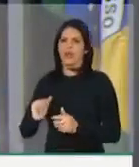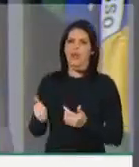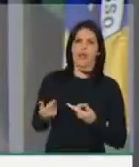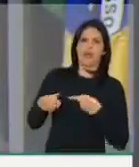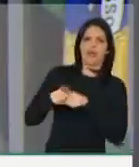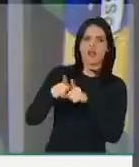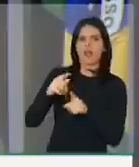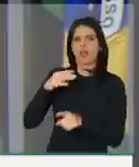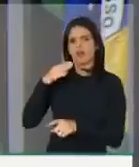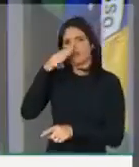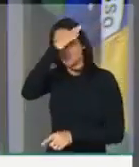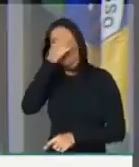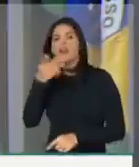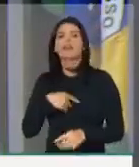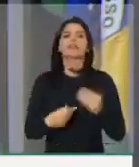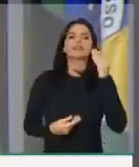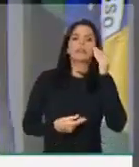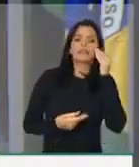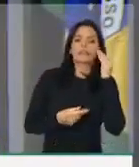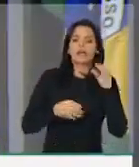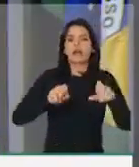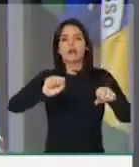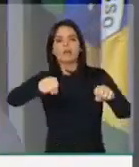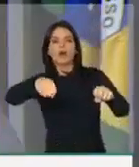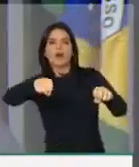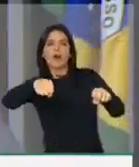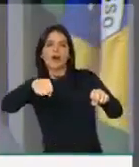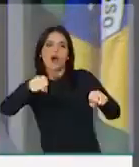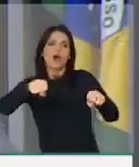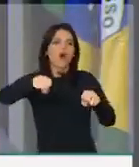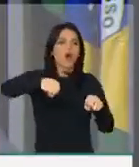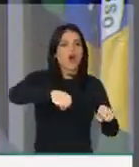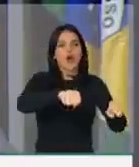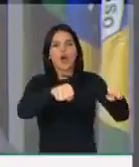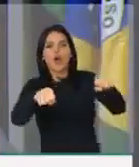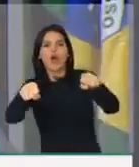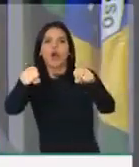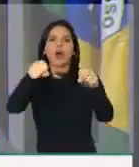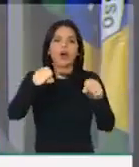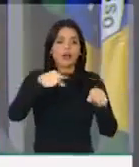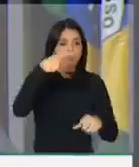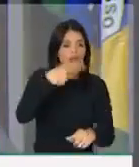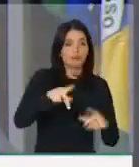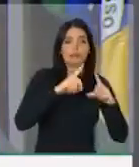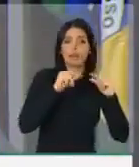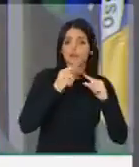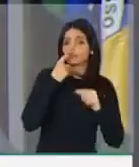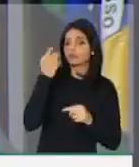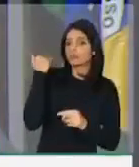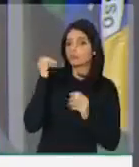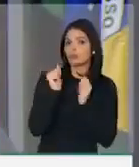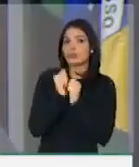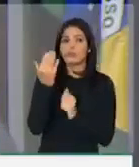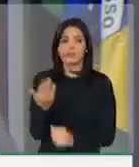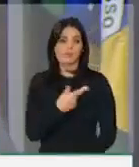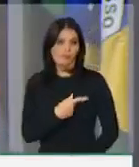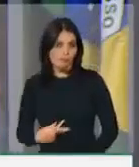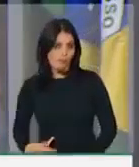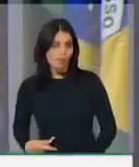tentando se agarrar o presidente andou de moto na motosseata com presidente recentemente Brasília e